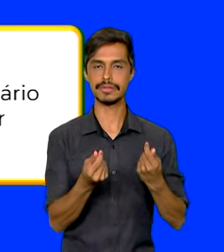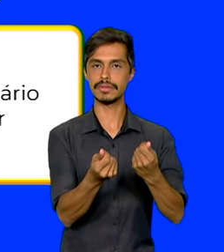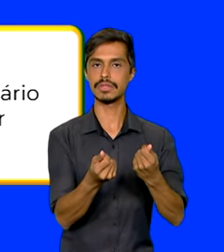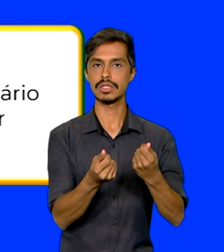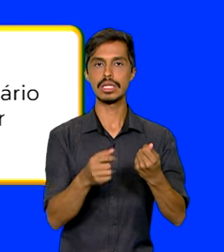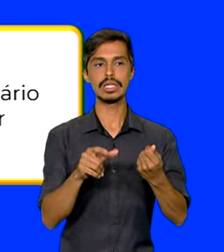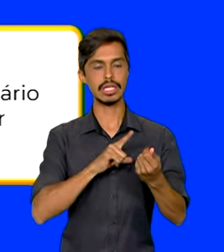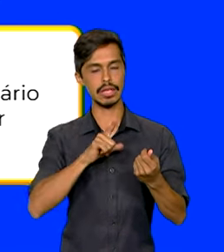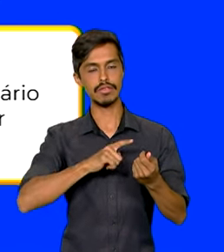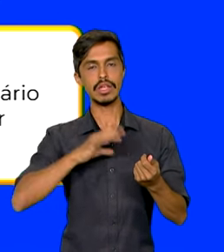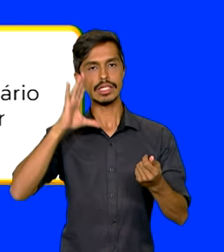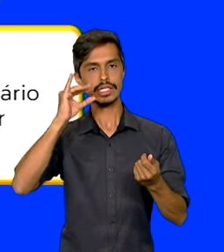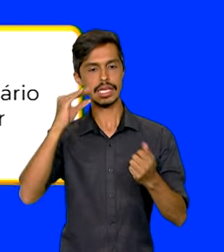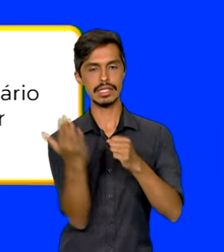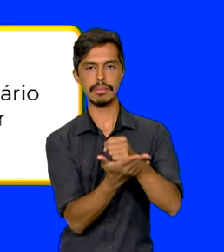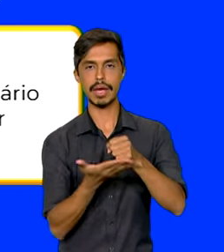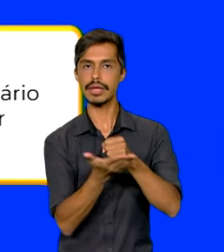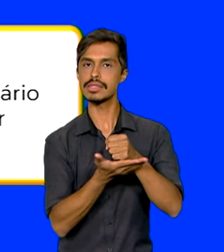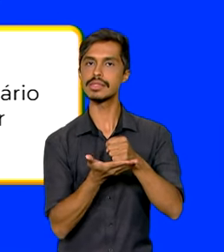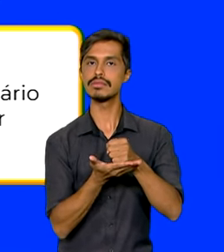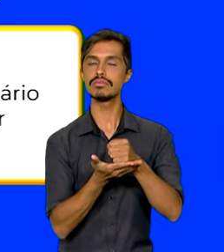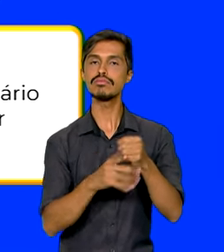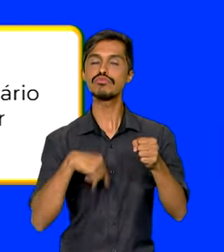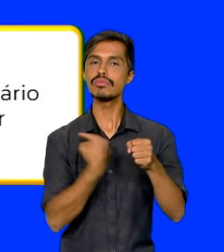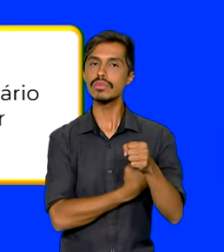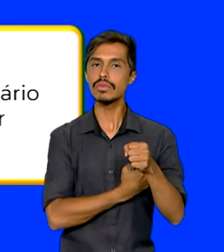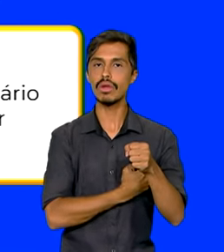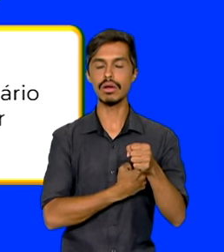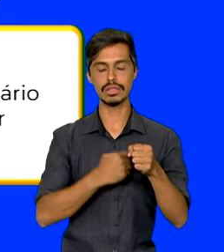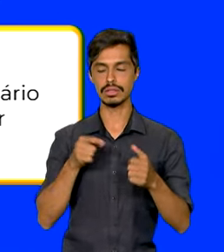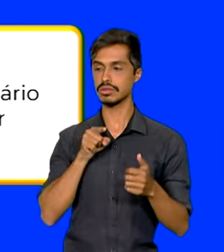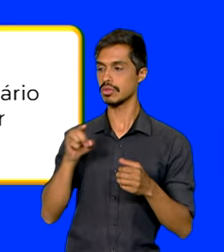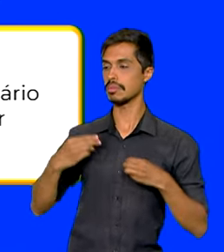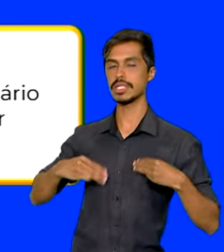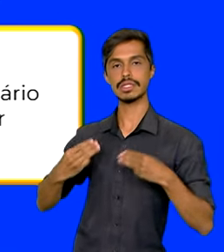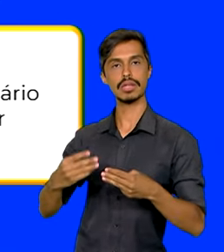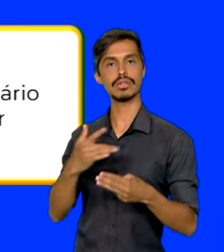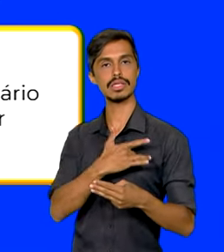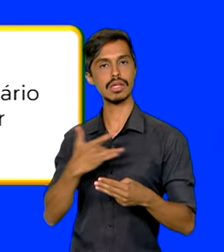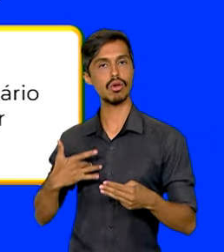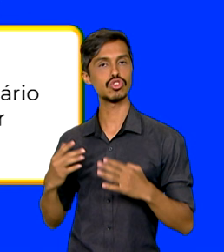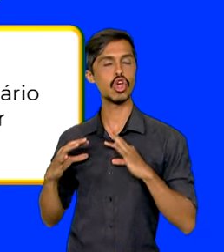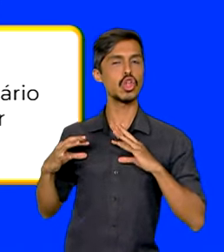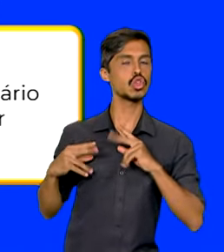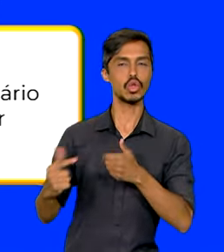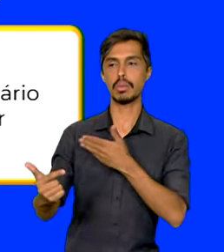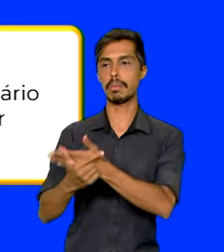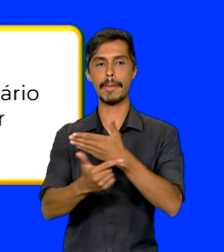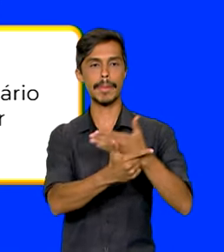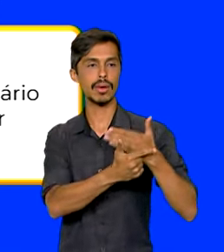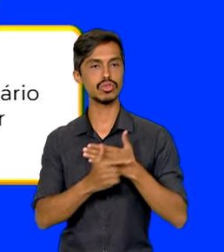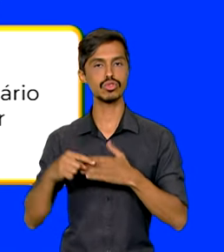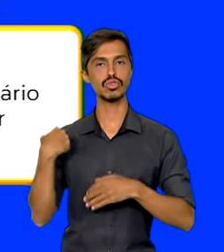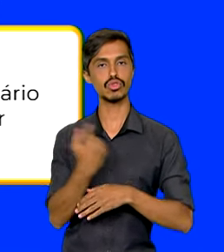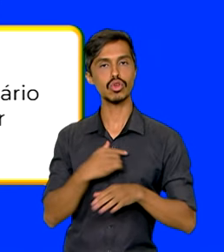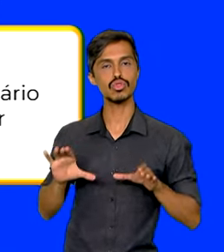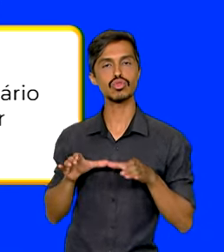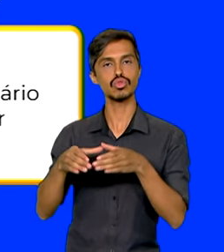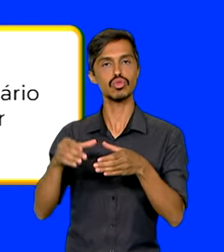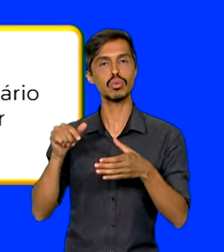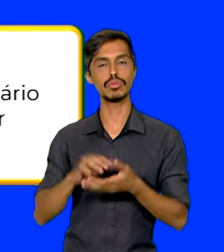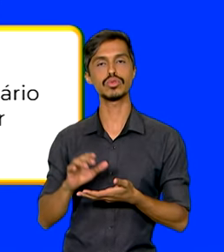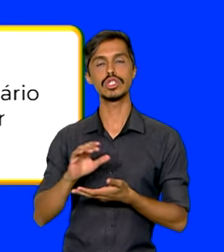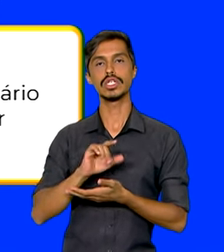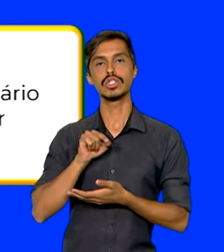por evidências científicas. Nós retomamos no Ministério da Saúde todo o papel dos nossos comitês